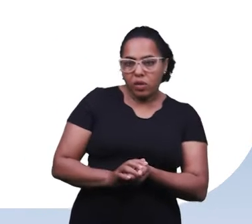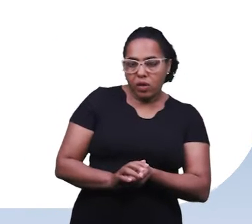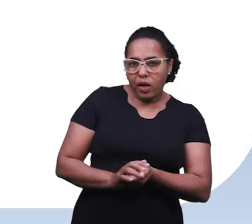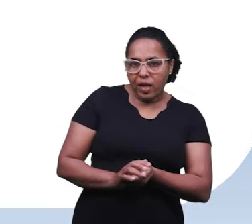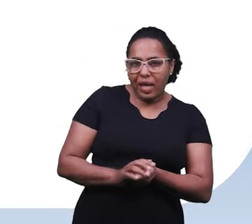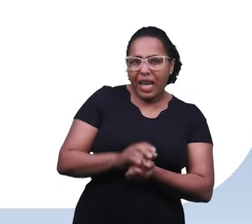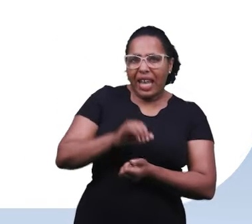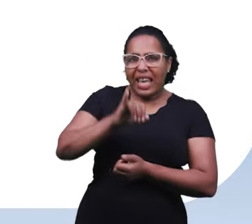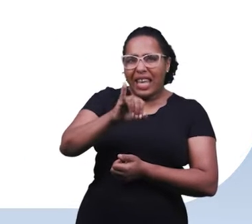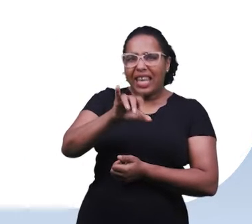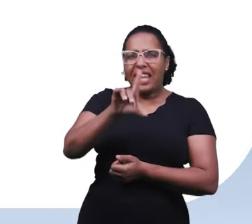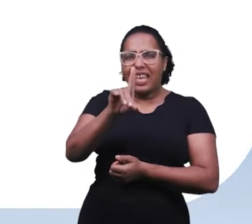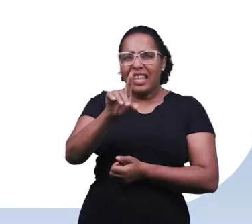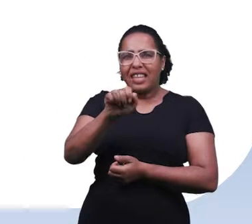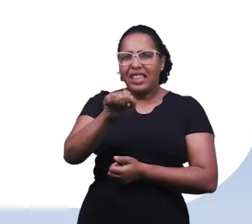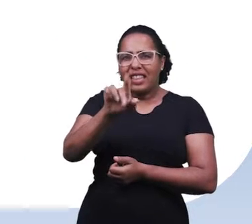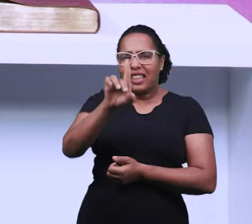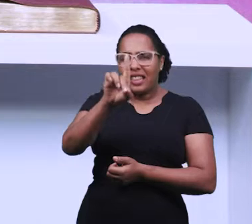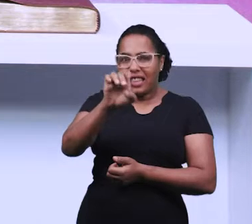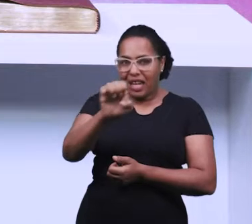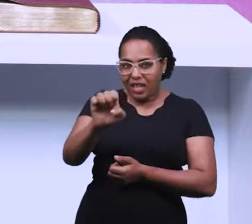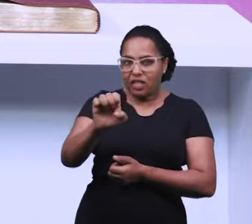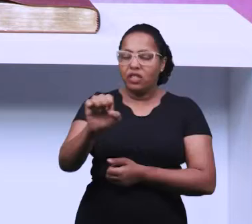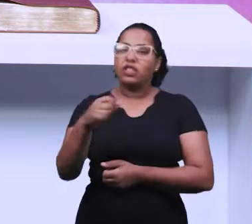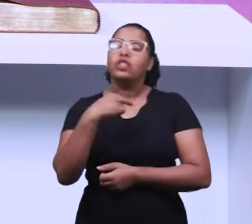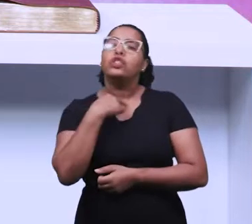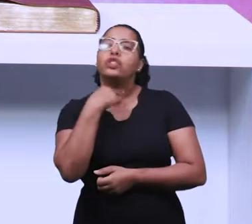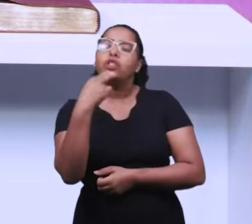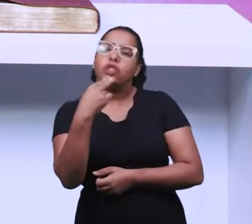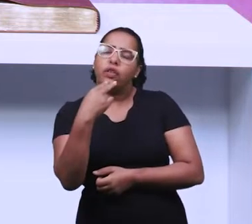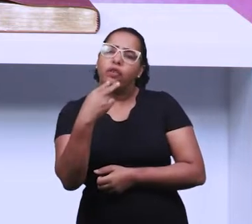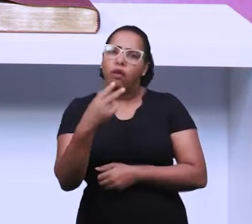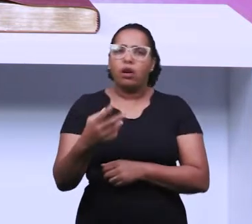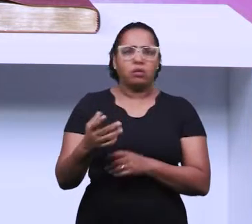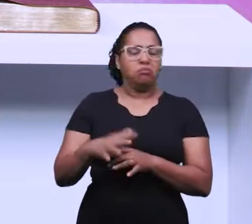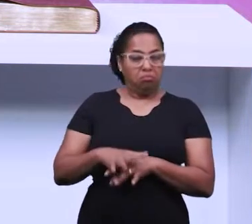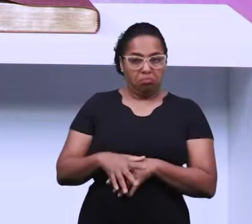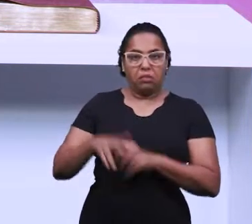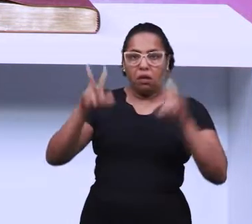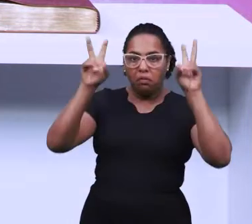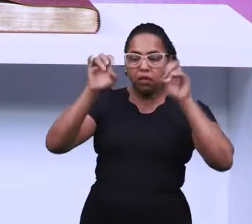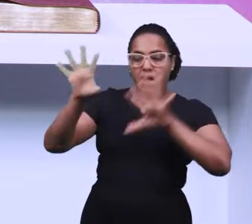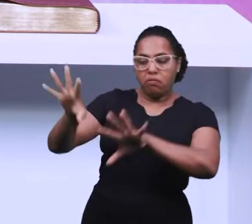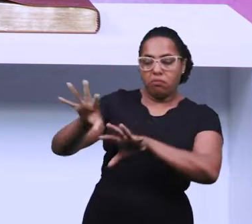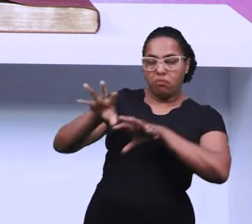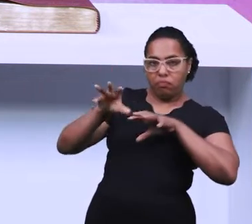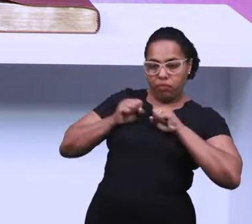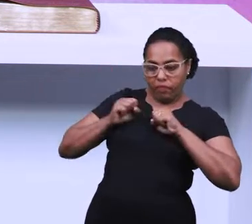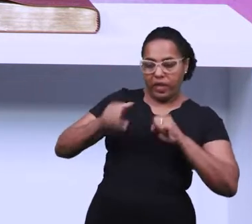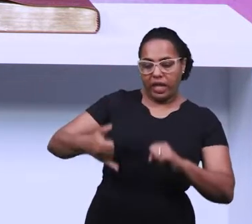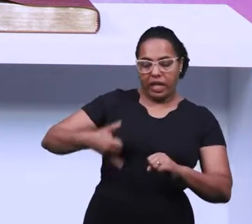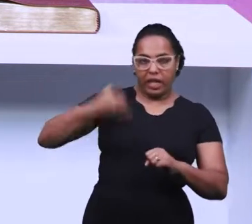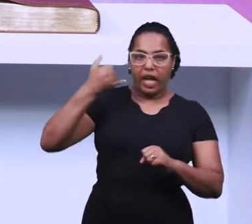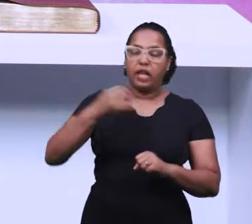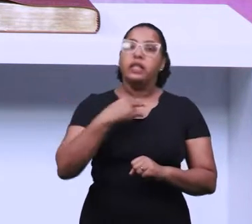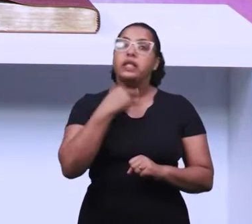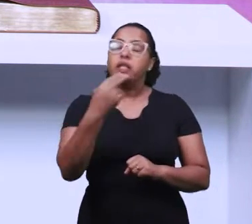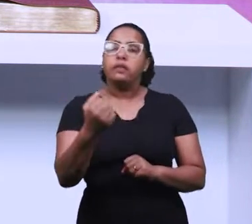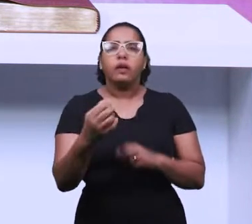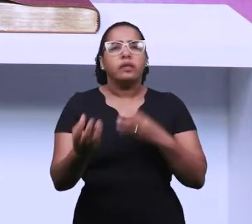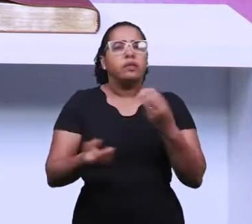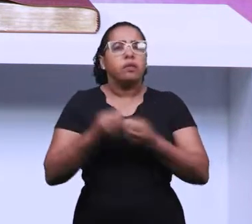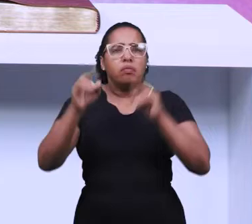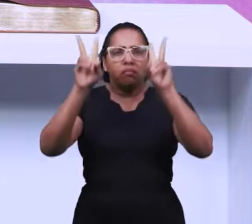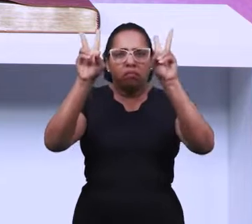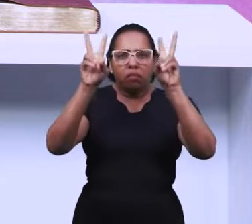idades da voz. Vamos tomar esse tema como referência para desenvolver esse assunto que